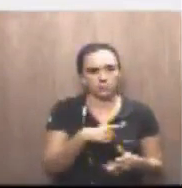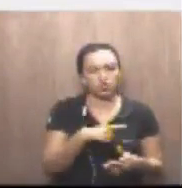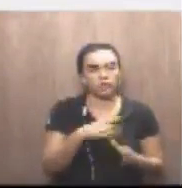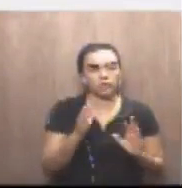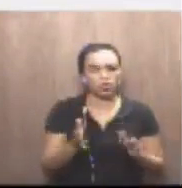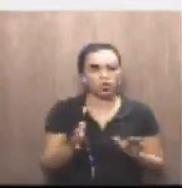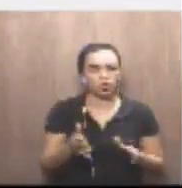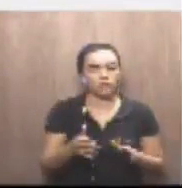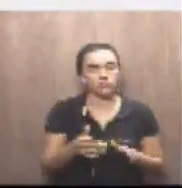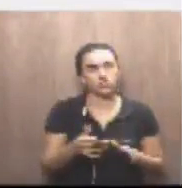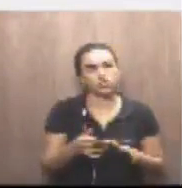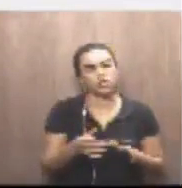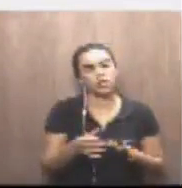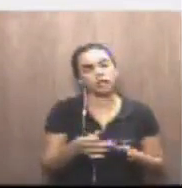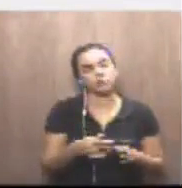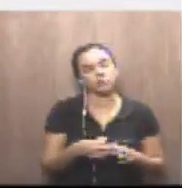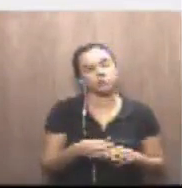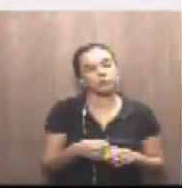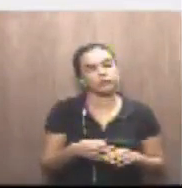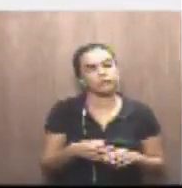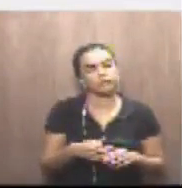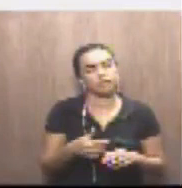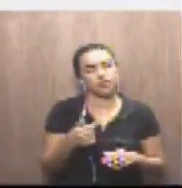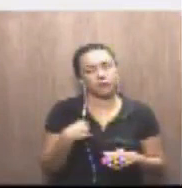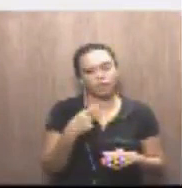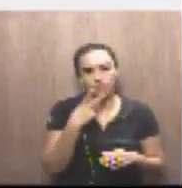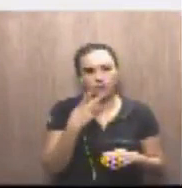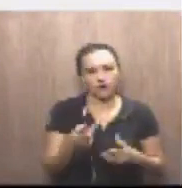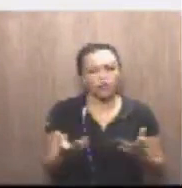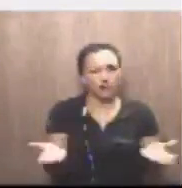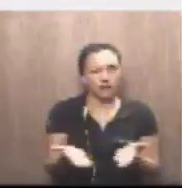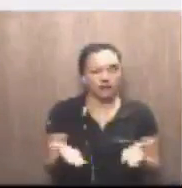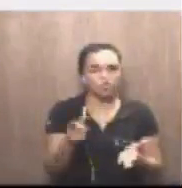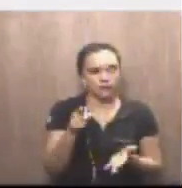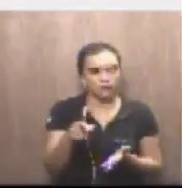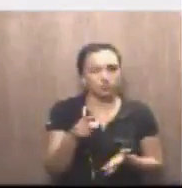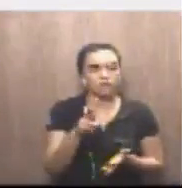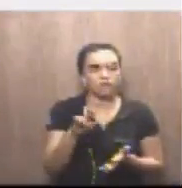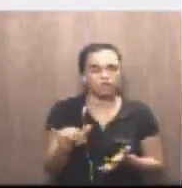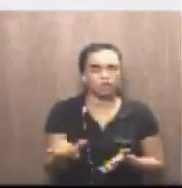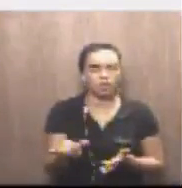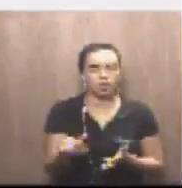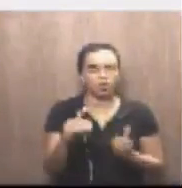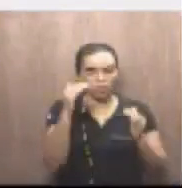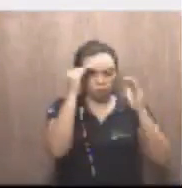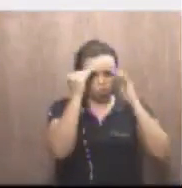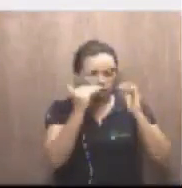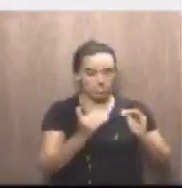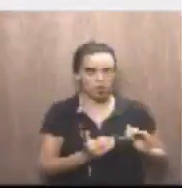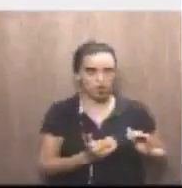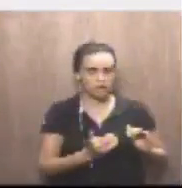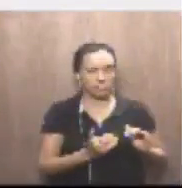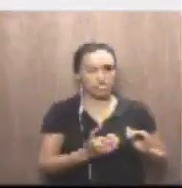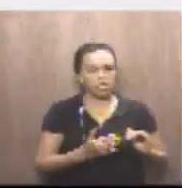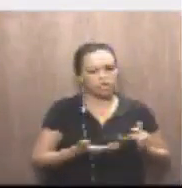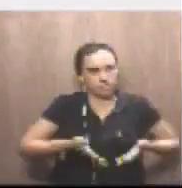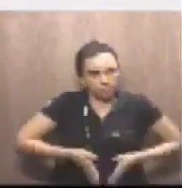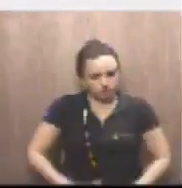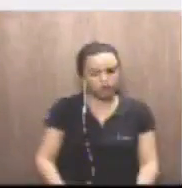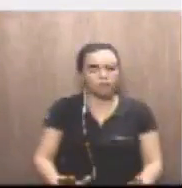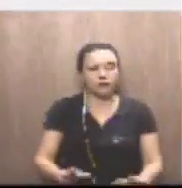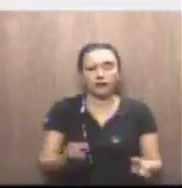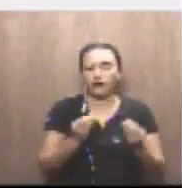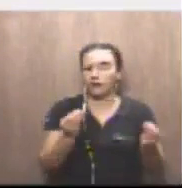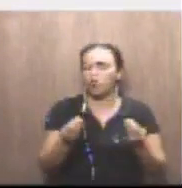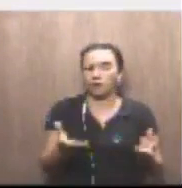rebozo, o dedinho já sai de fininho. Eu falei, agora você vai respeitar o momento do puxo. Como